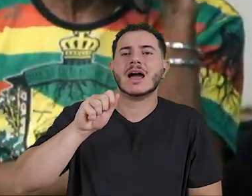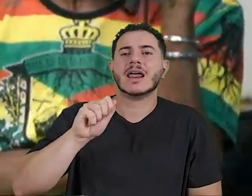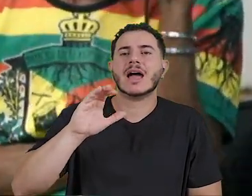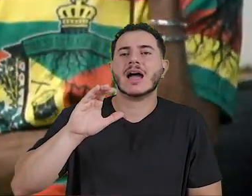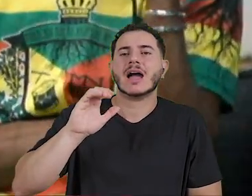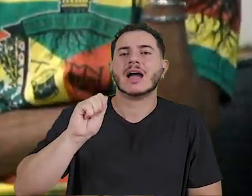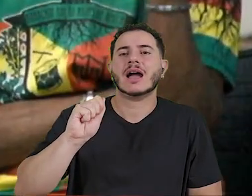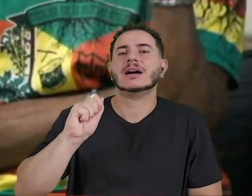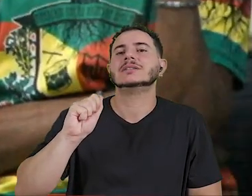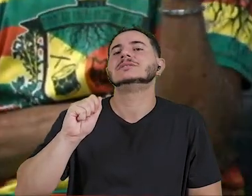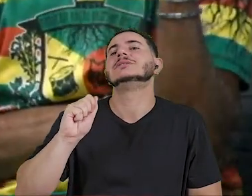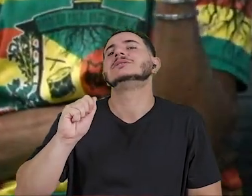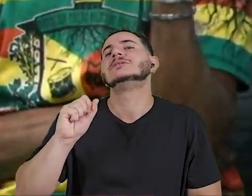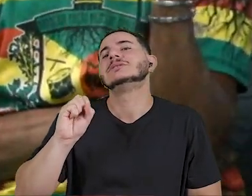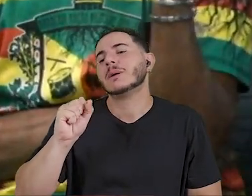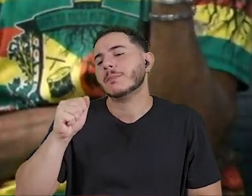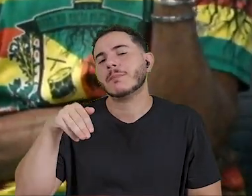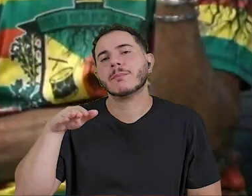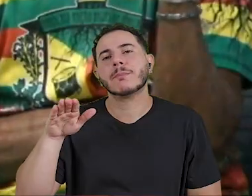botaram.